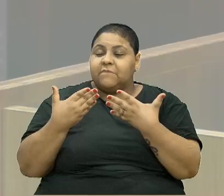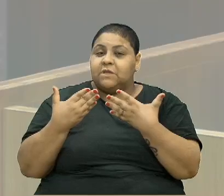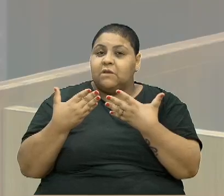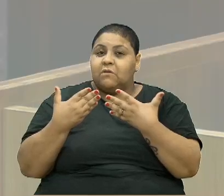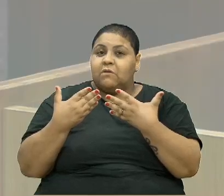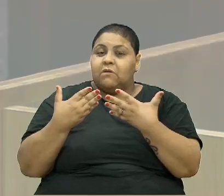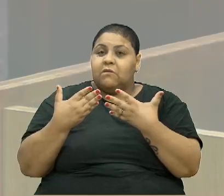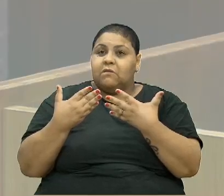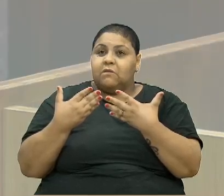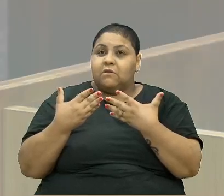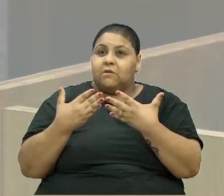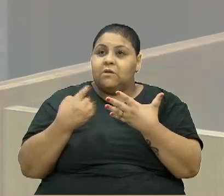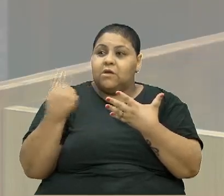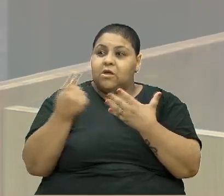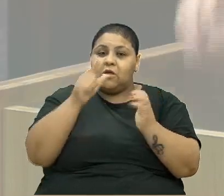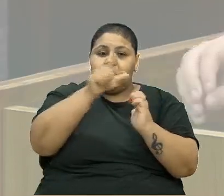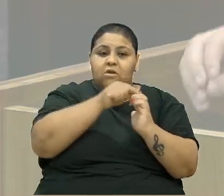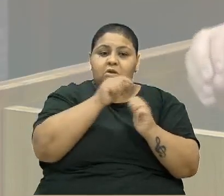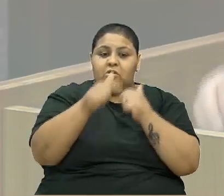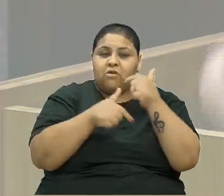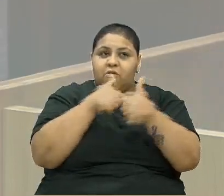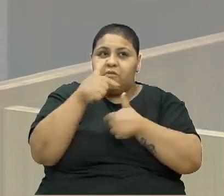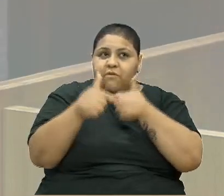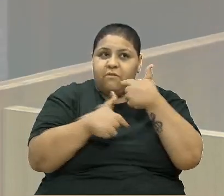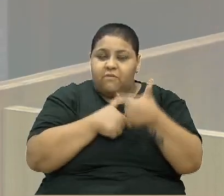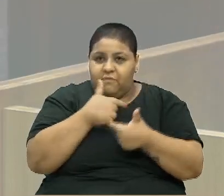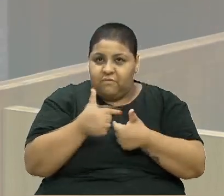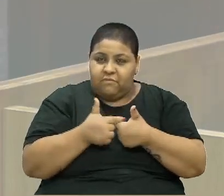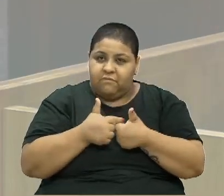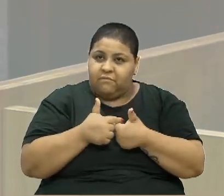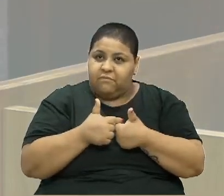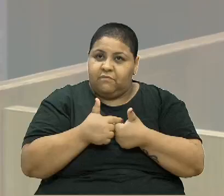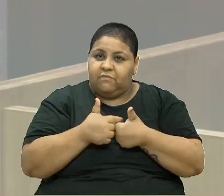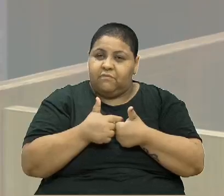única empresa que presta serviços para